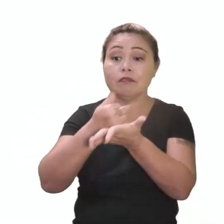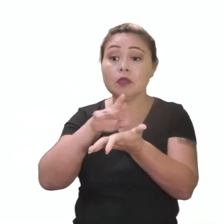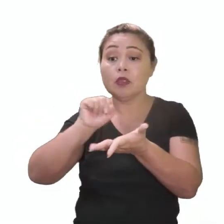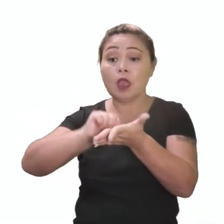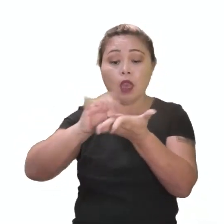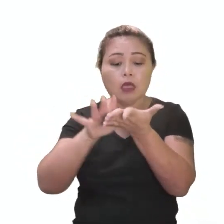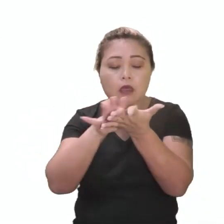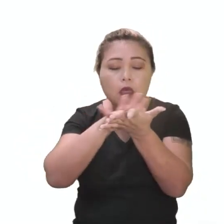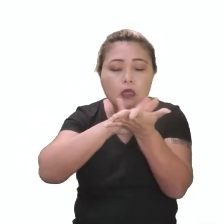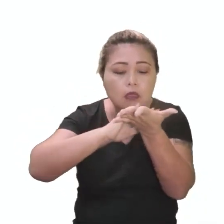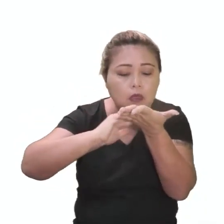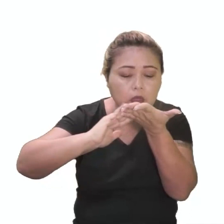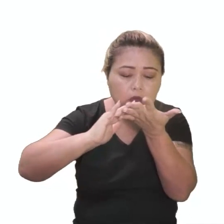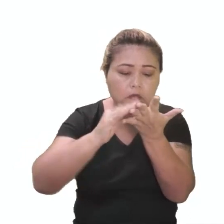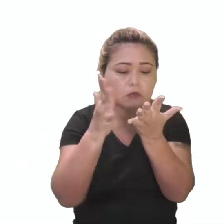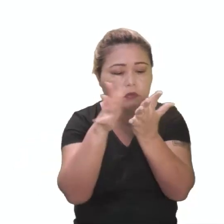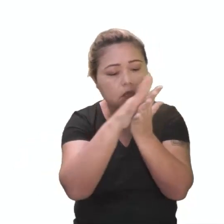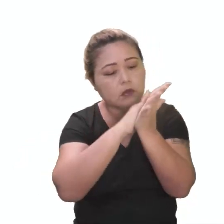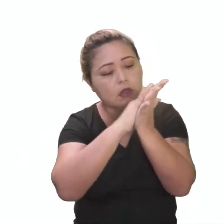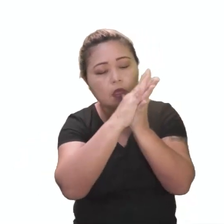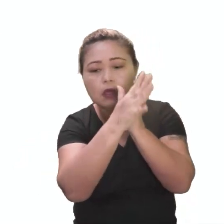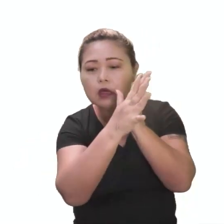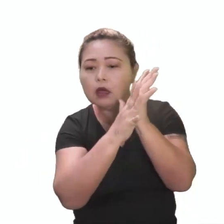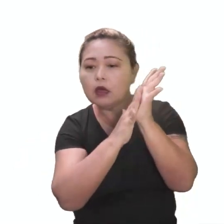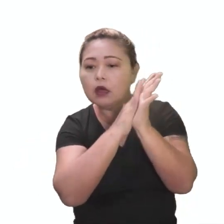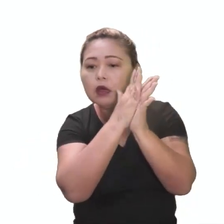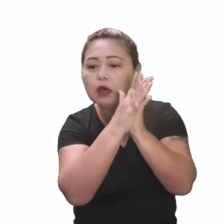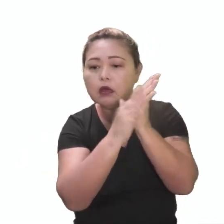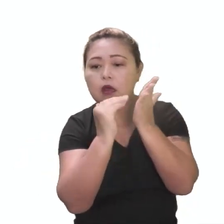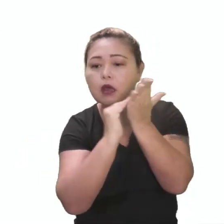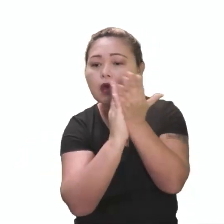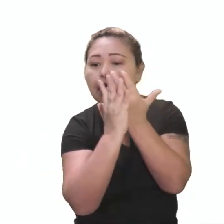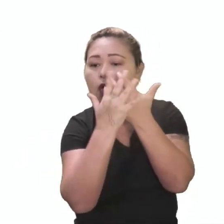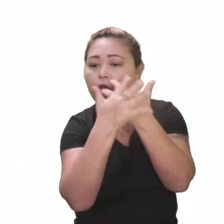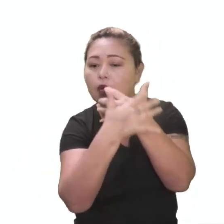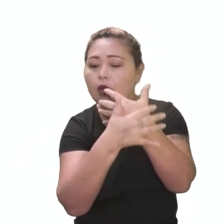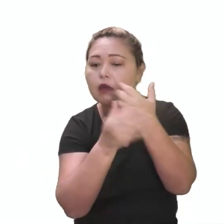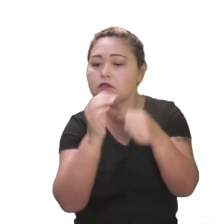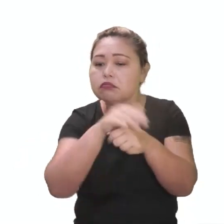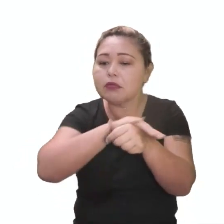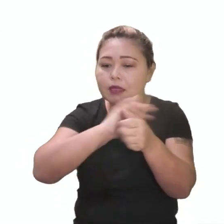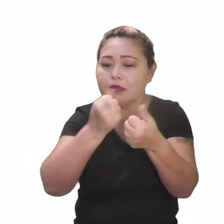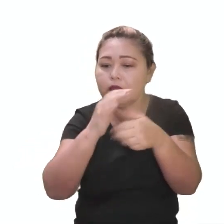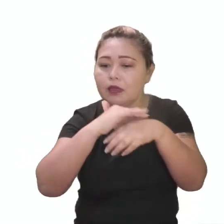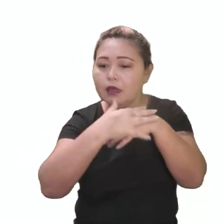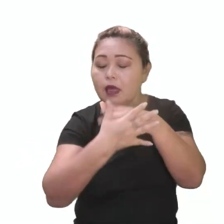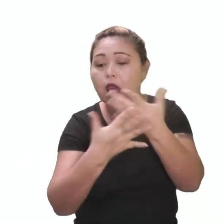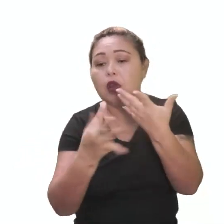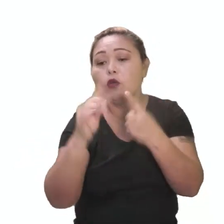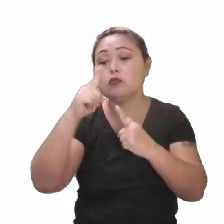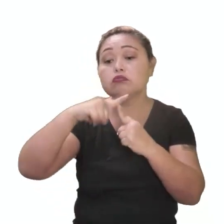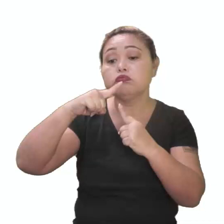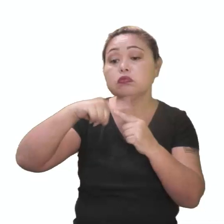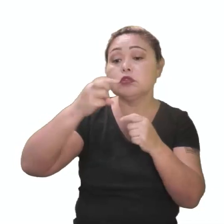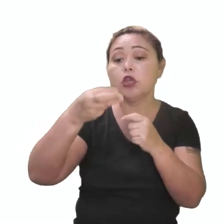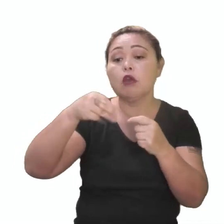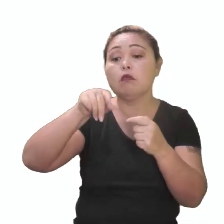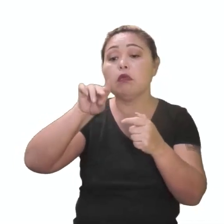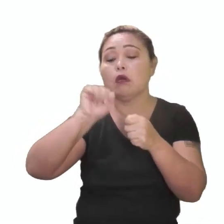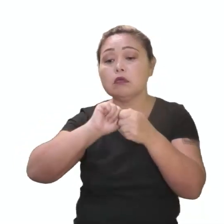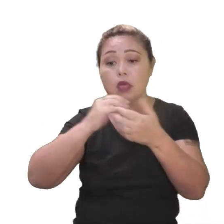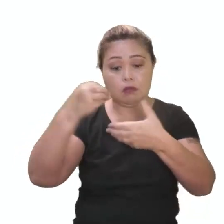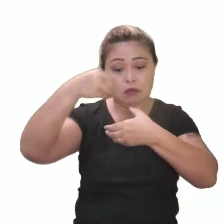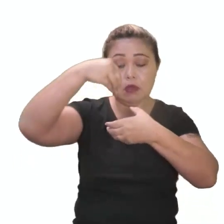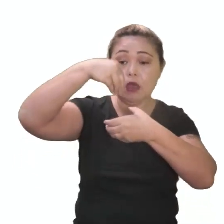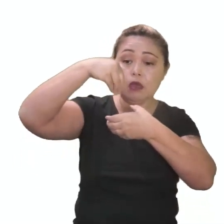só as impressões, né? Aqueles registros ali, carapaças, né? Você vai ter o tipo de modelagem, onde você vai ter tanto